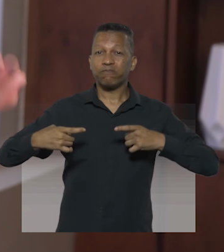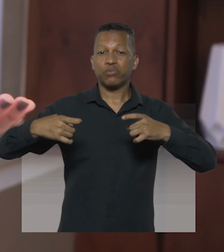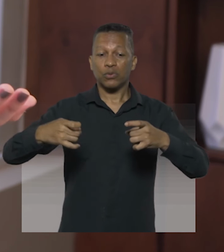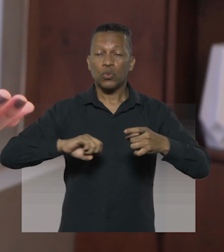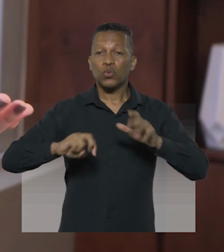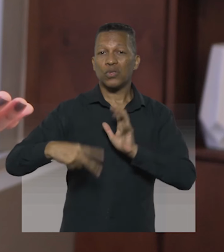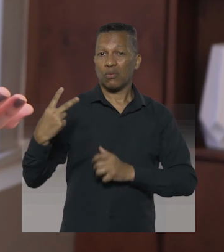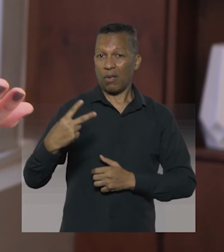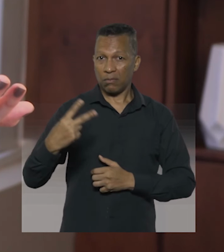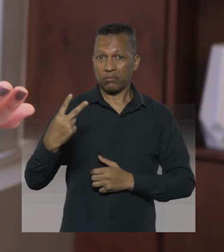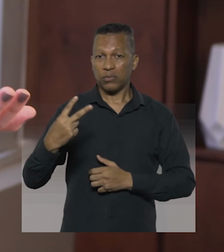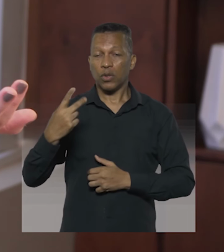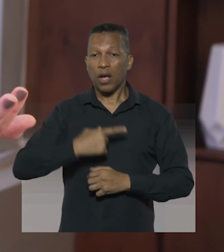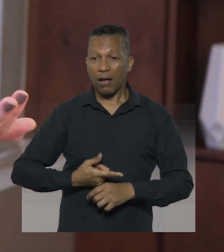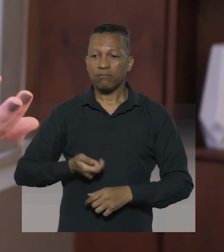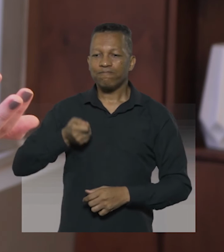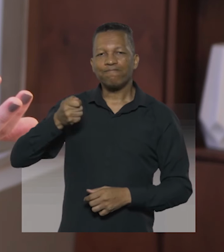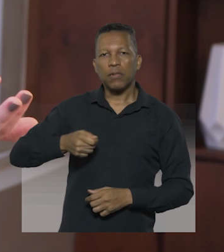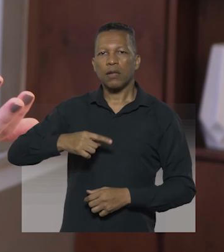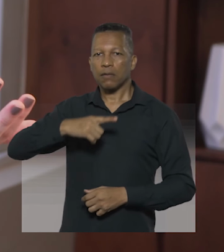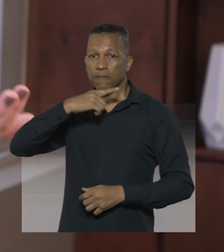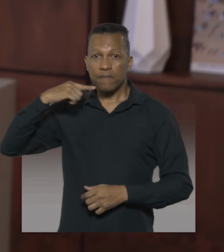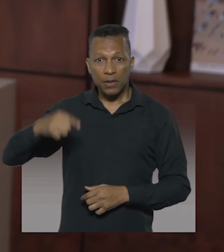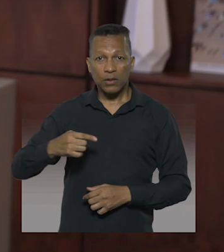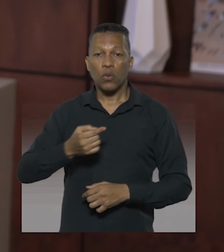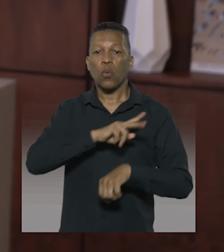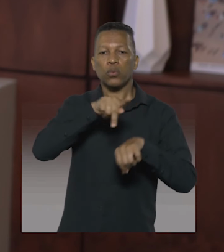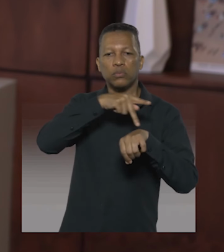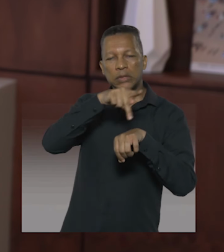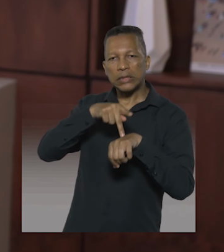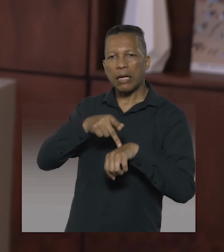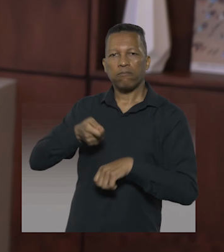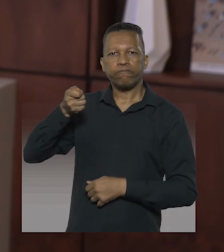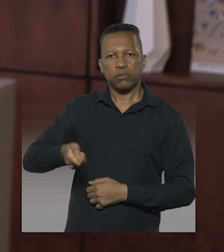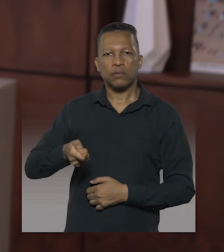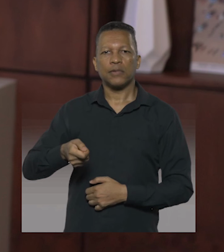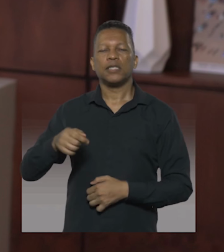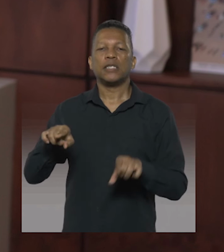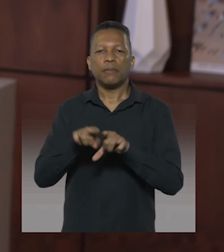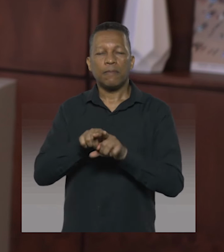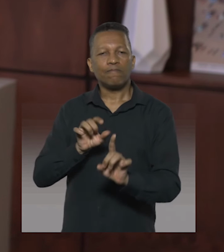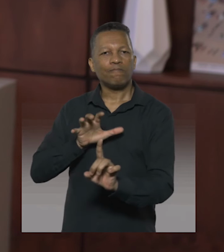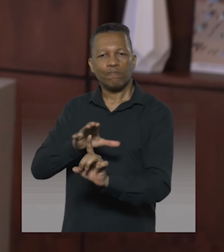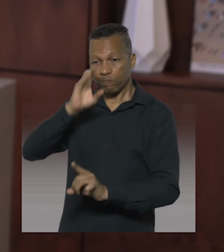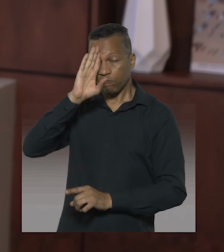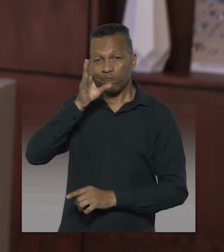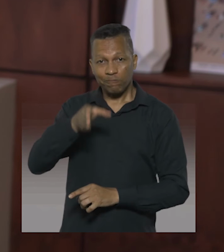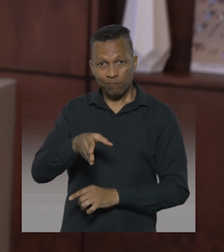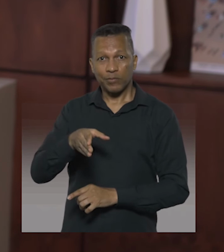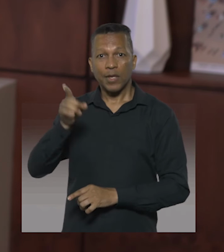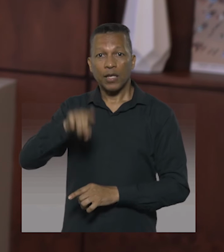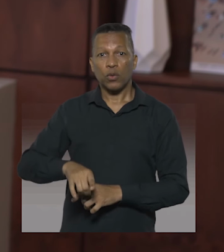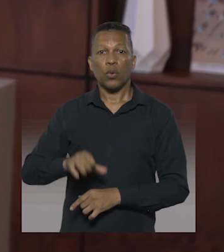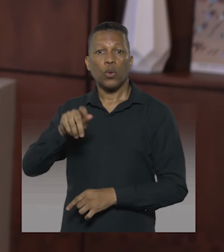secundários, decorrente de sanções impostas à Rússia por outros países. Em termos de impactos diretos, além da evidente contração do PIB dos dois países